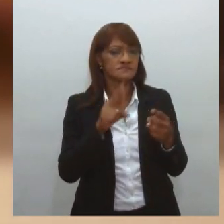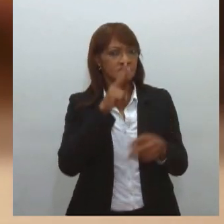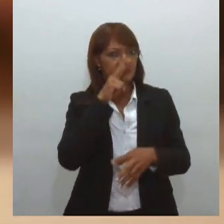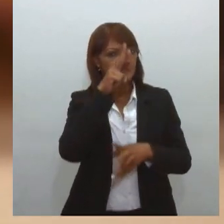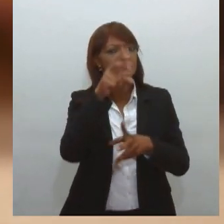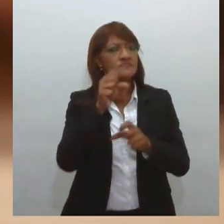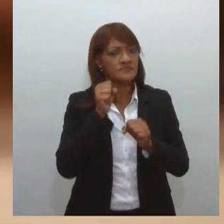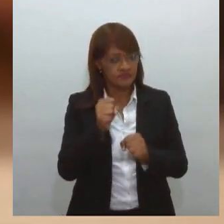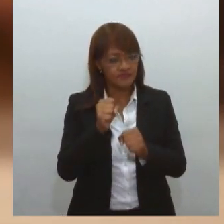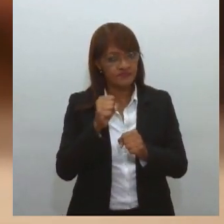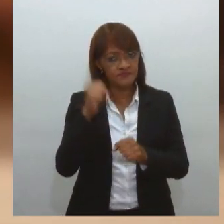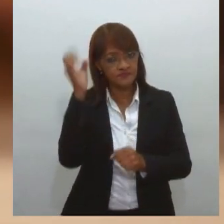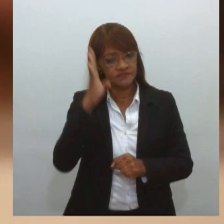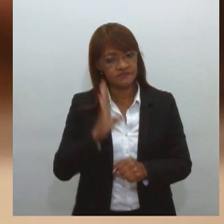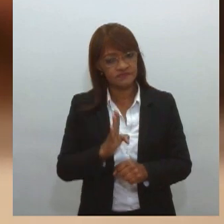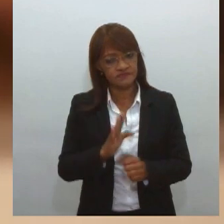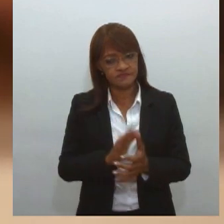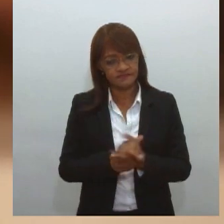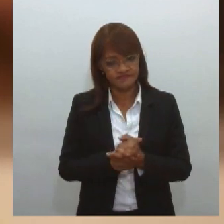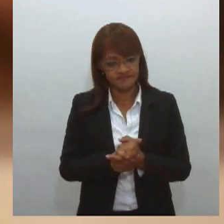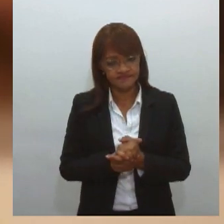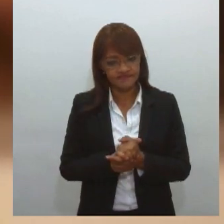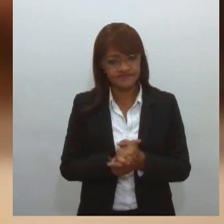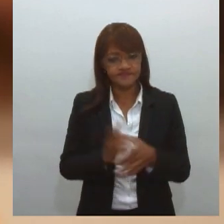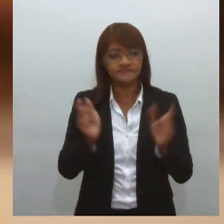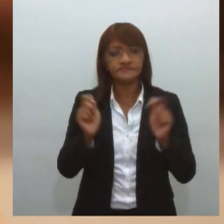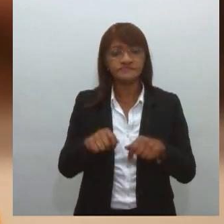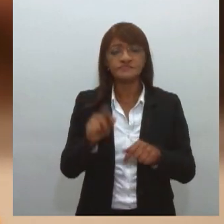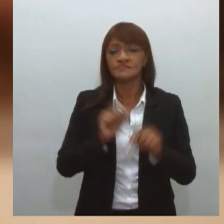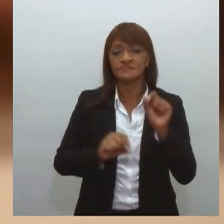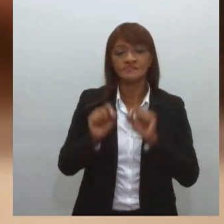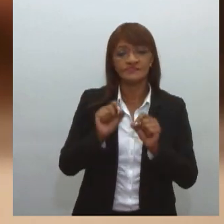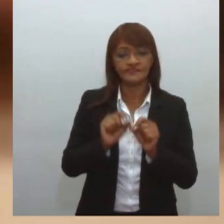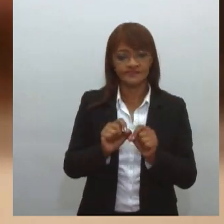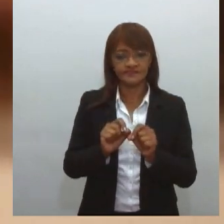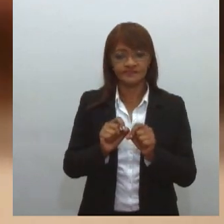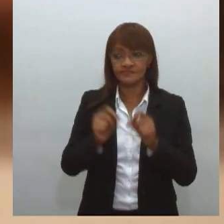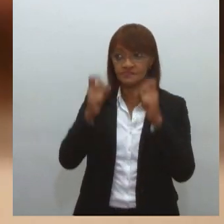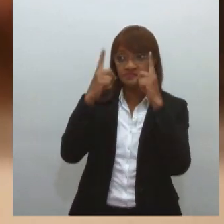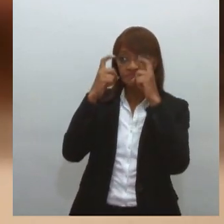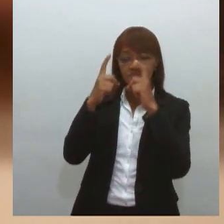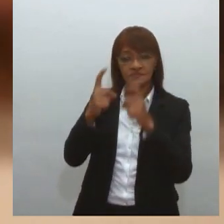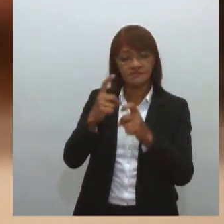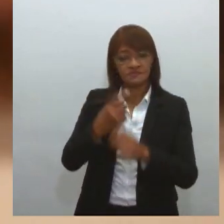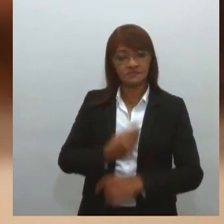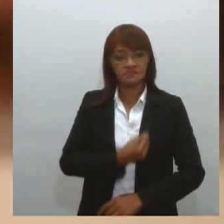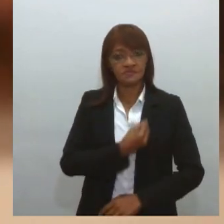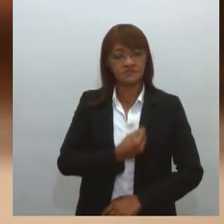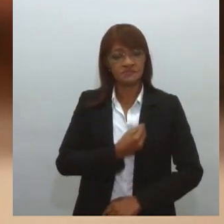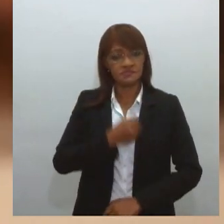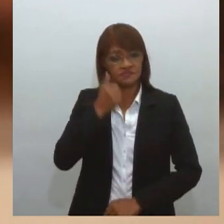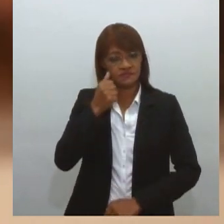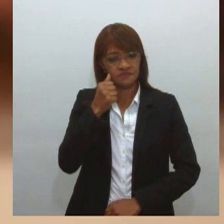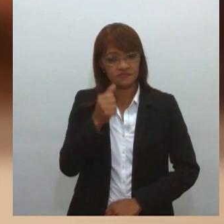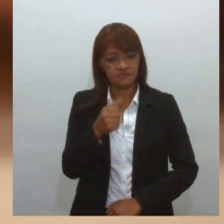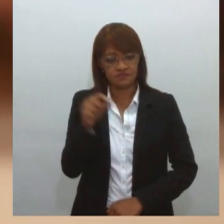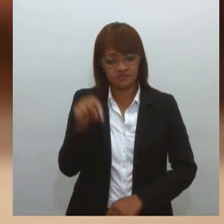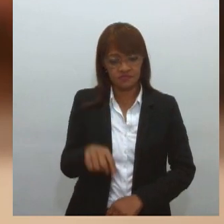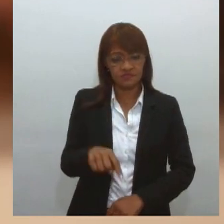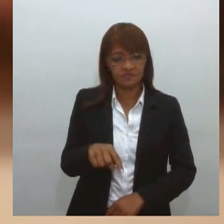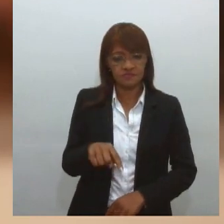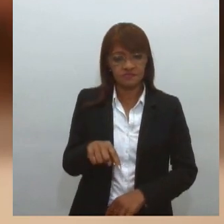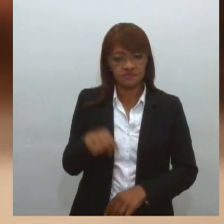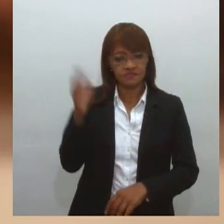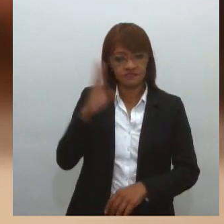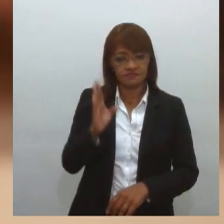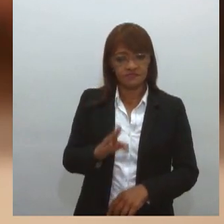Brasil. E ela consiste em quê? Combater a violência contra a mulher. O Brasil é o 5º país que mais bate mulher, para você